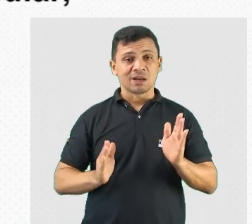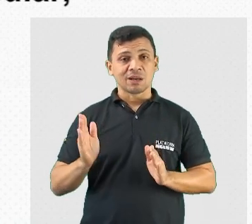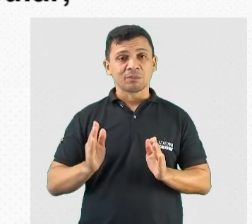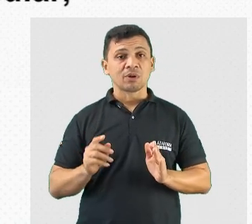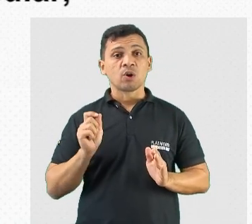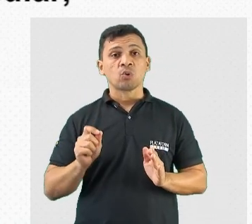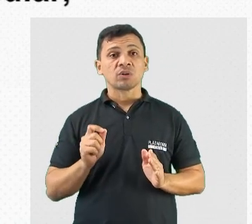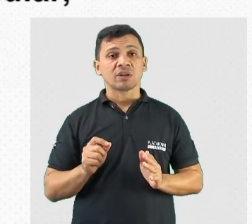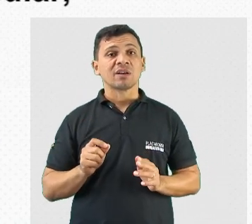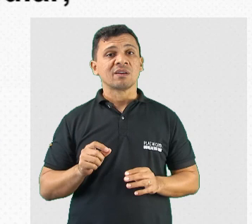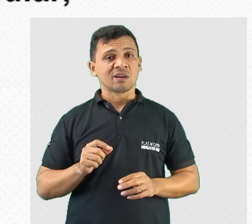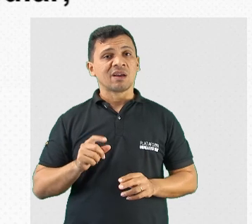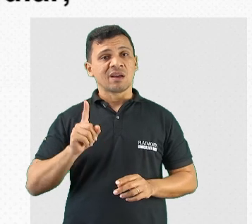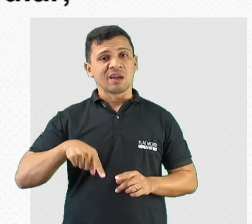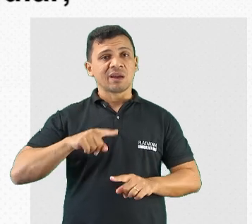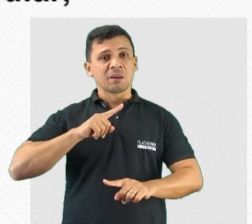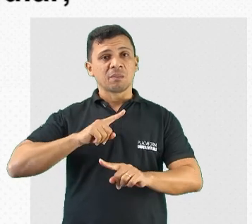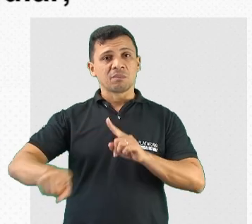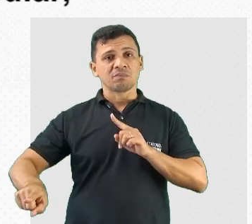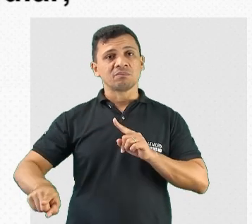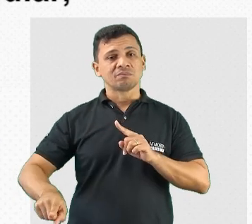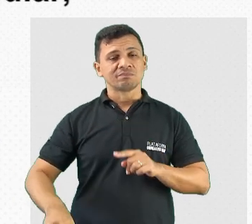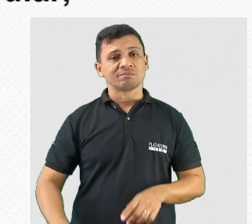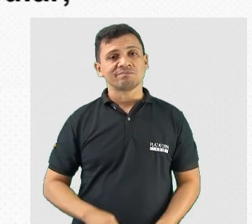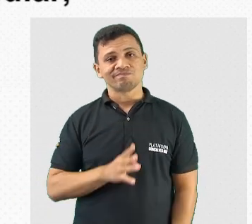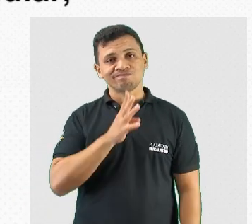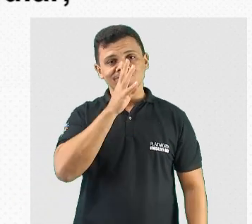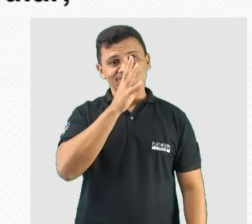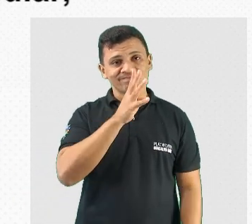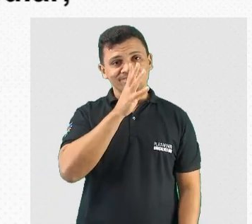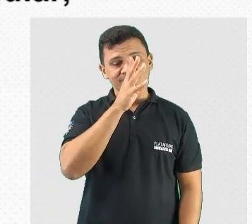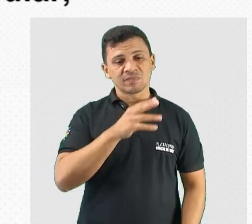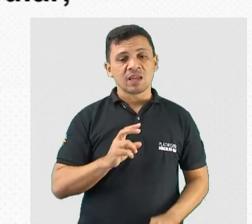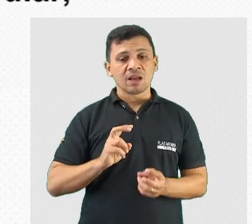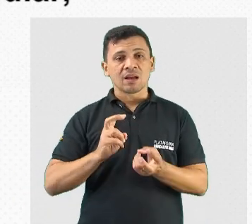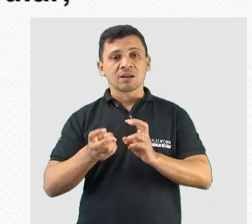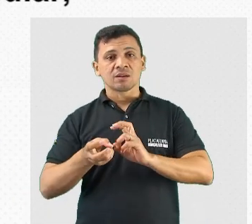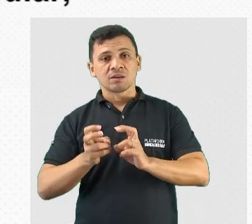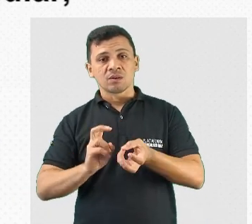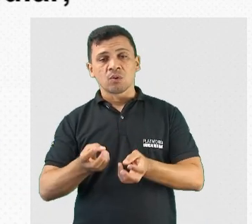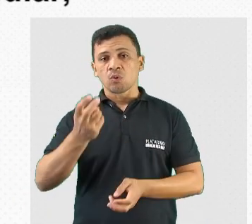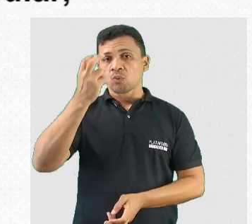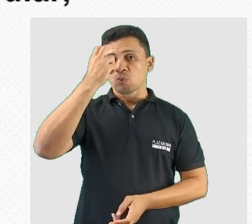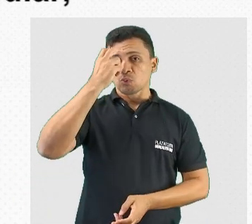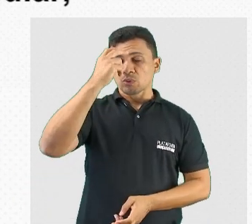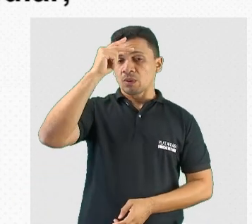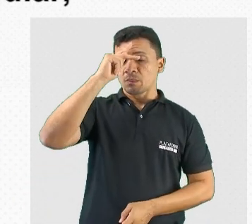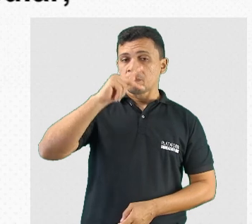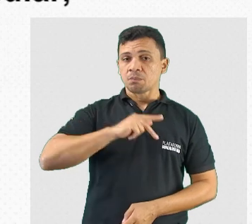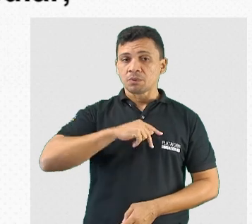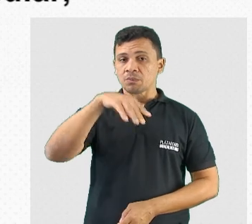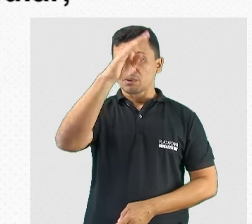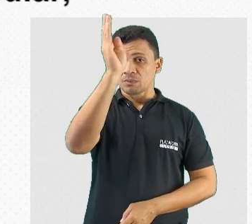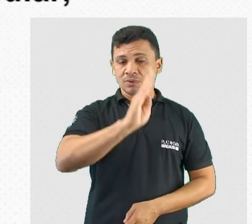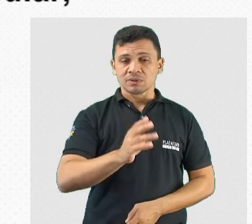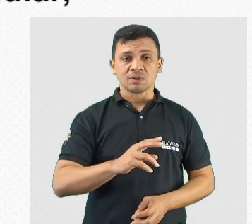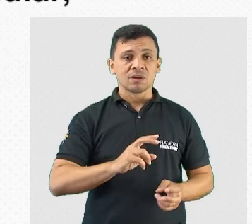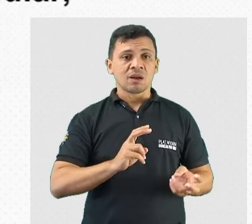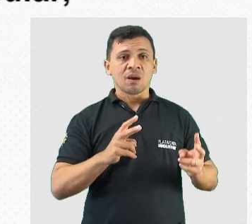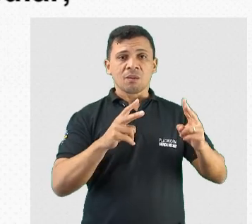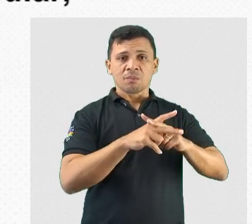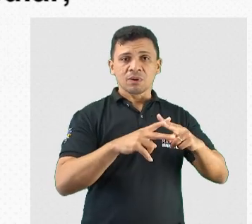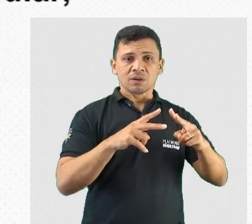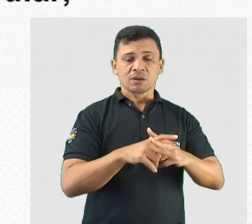passou a ser marginalizada, e já passou por isso, absurdamente. Capoeira é uma expressão cultural brasileira que mistura arte marcial, esporte,